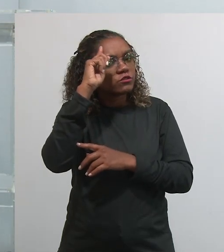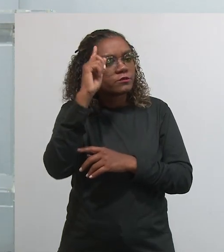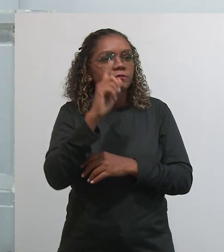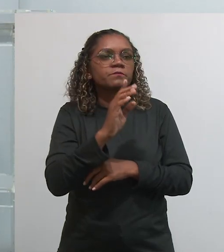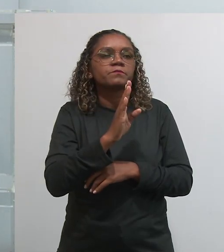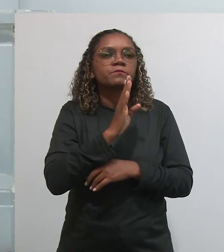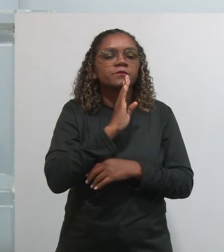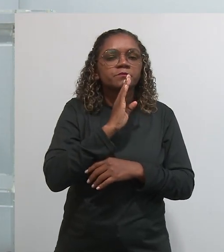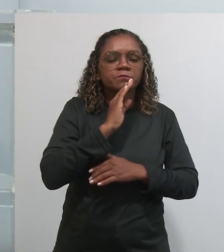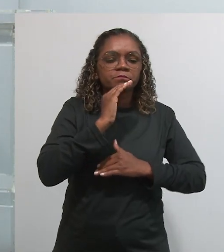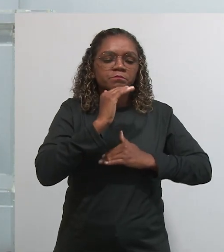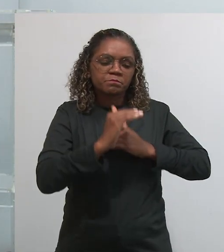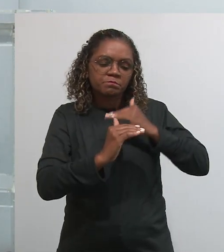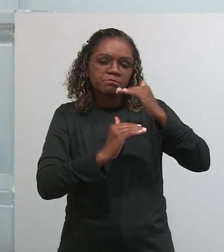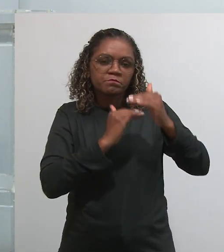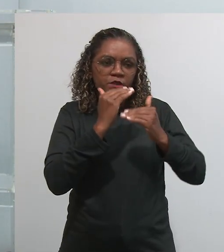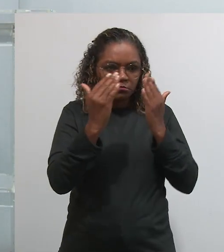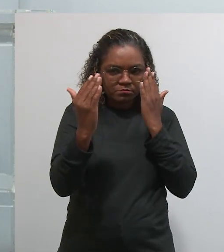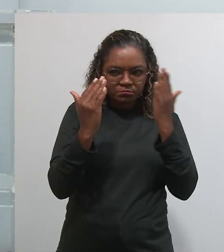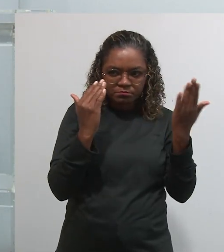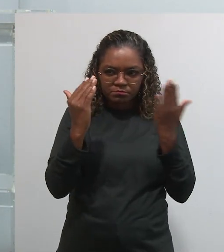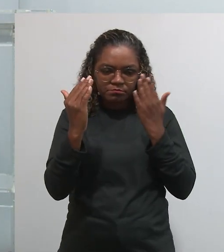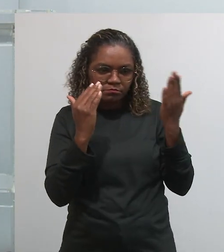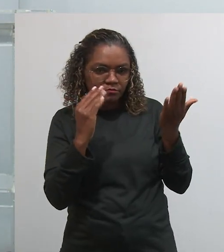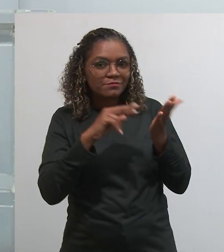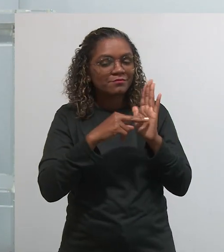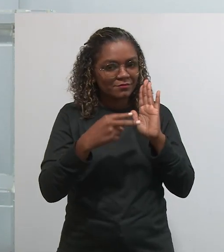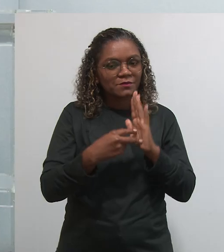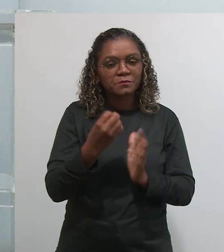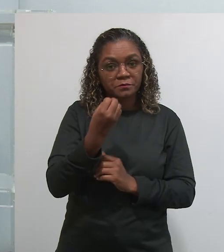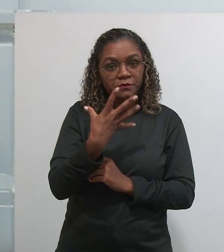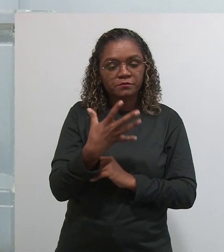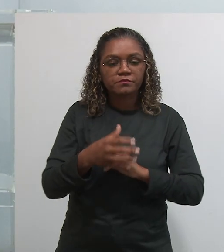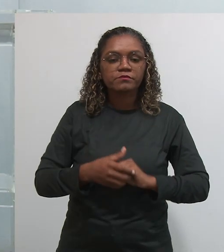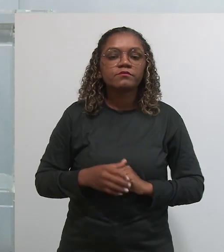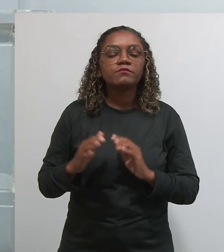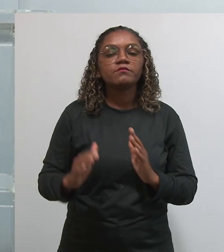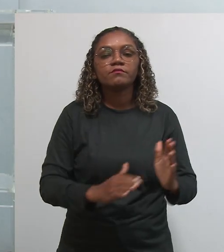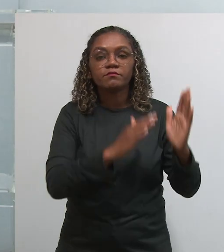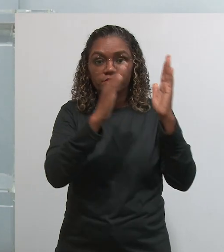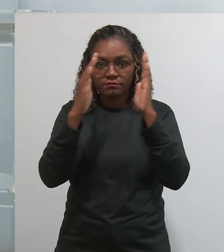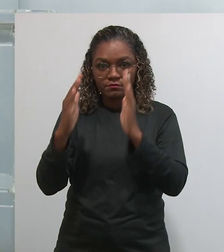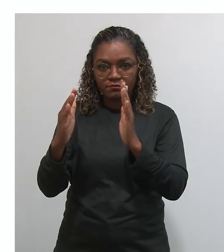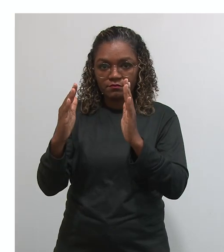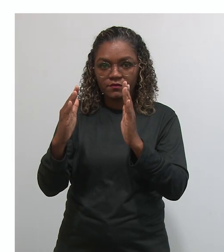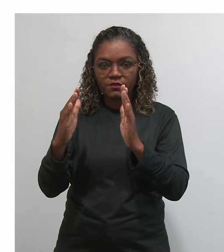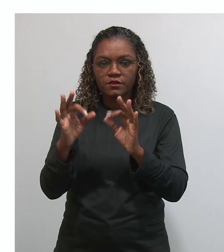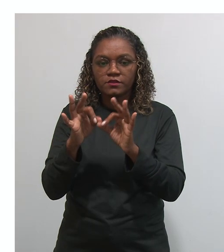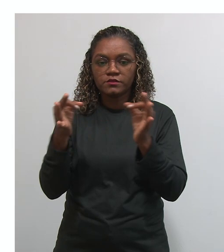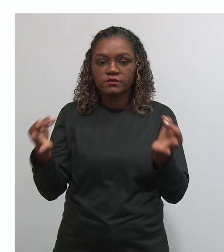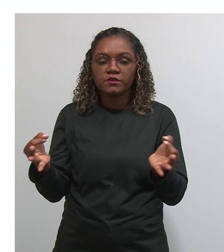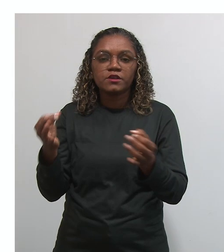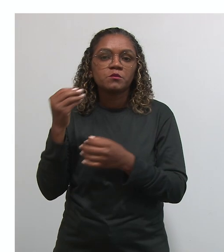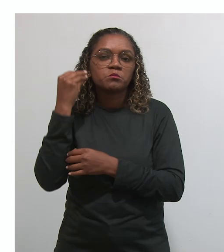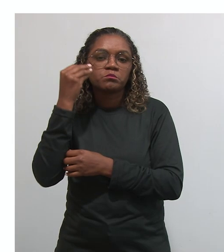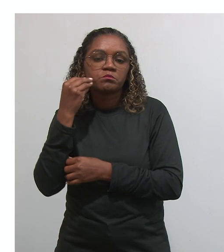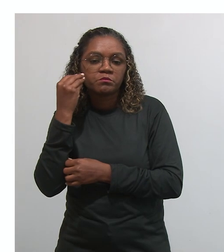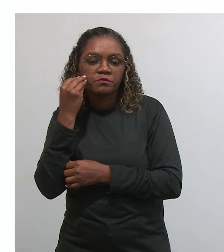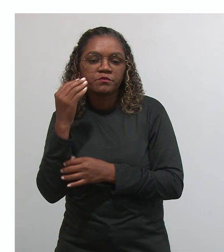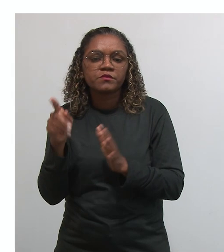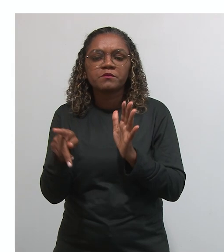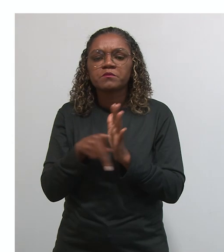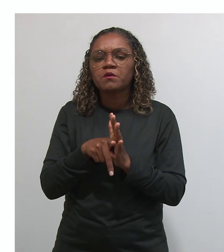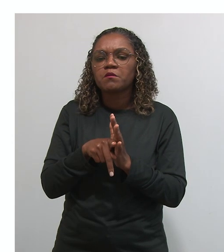de conhecimentos, você faz comparações, e isso é muito positivo. Já o senso comum, ele é